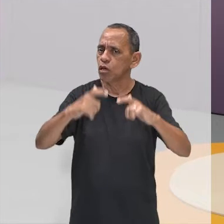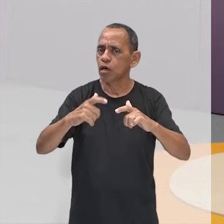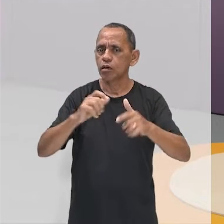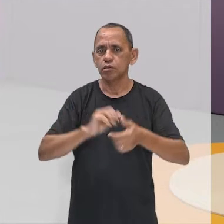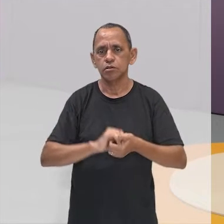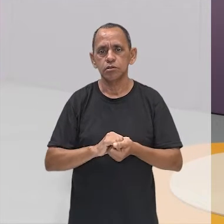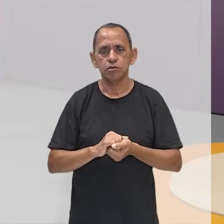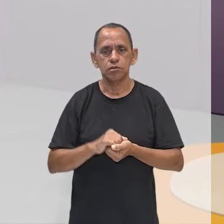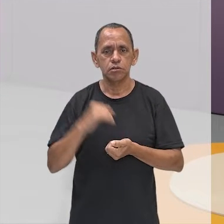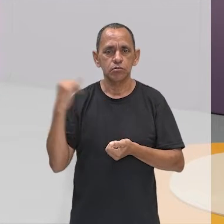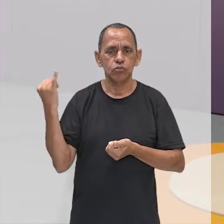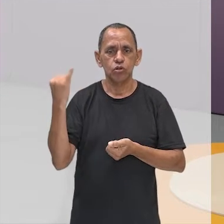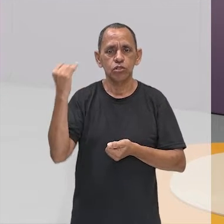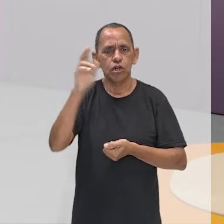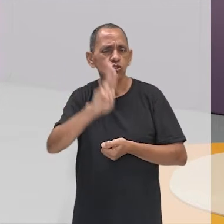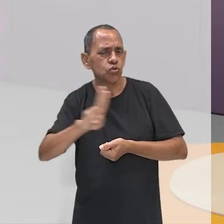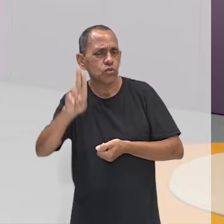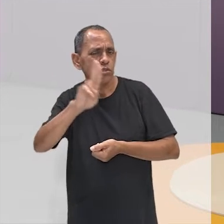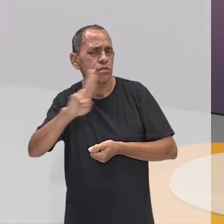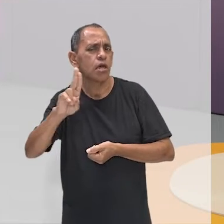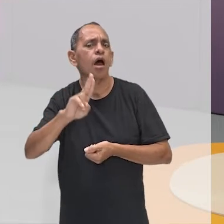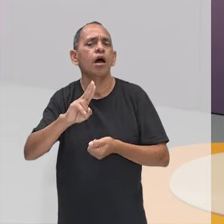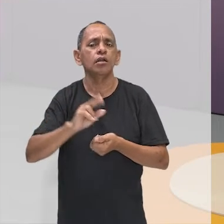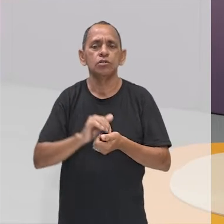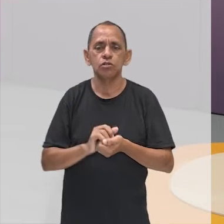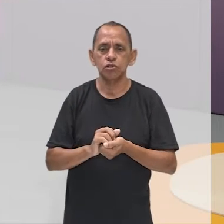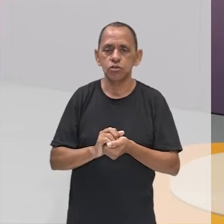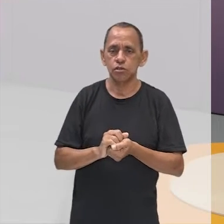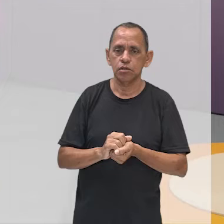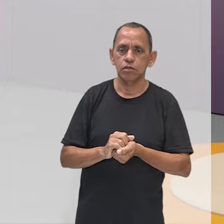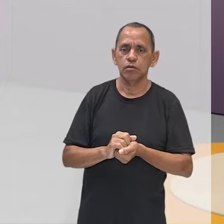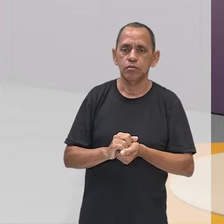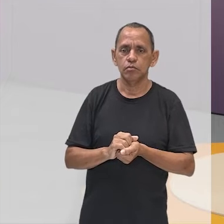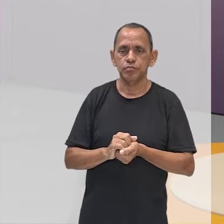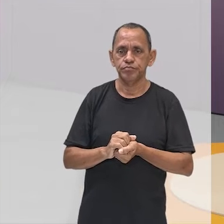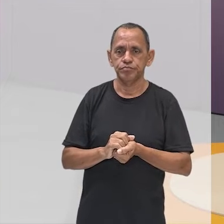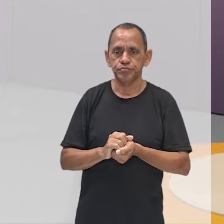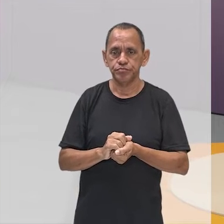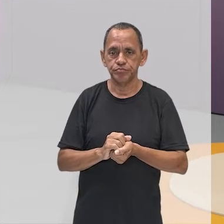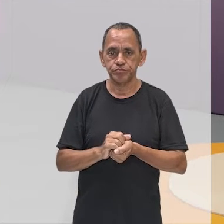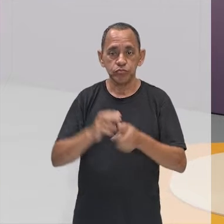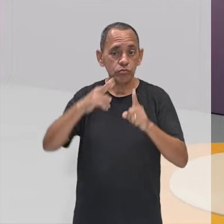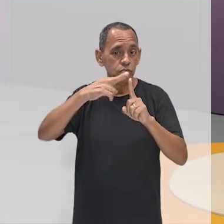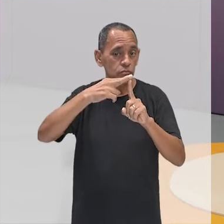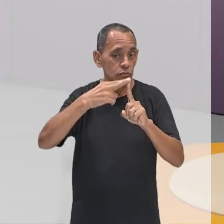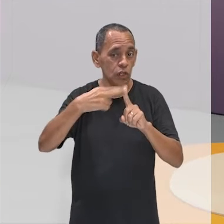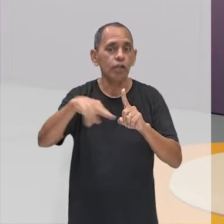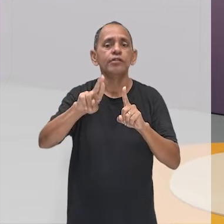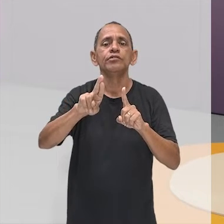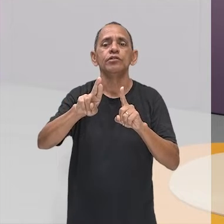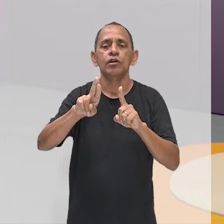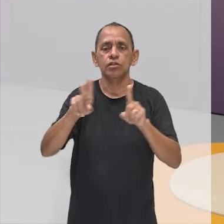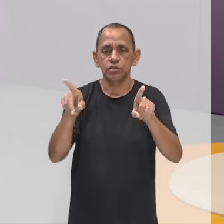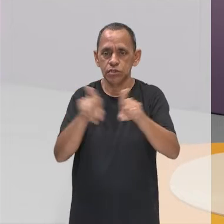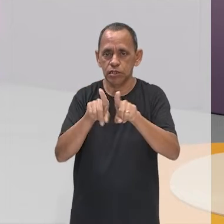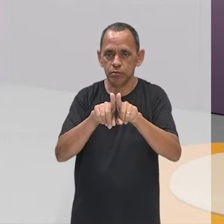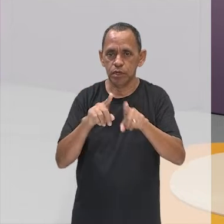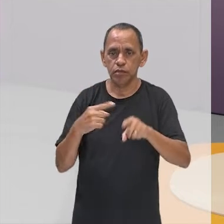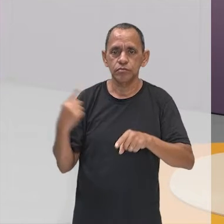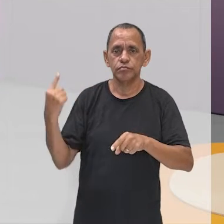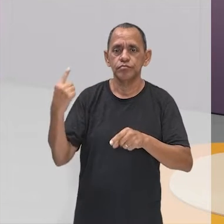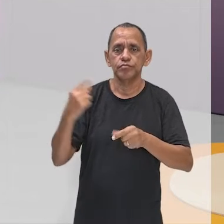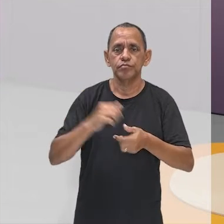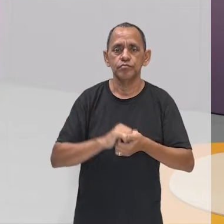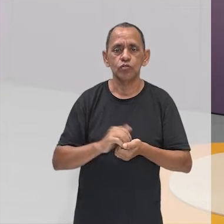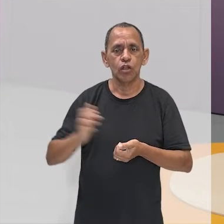eram utilizados com mais frequência para rituais e cerimônias religiosas, e os palácios também aí da